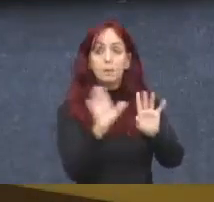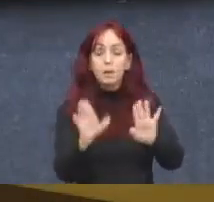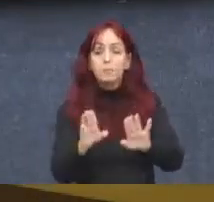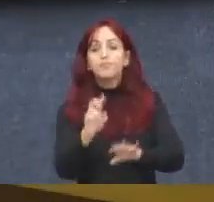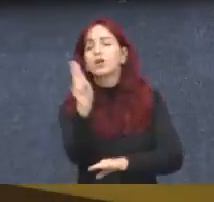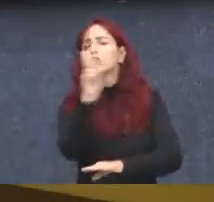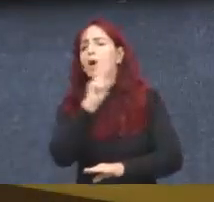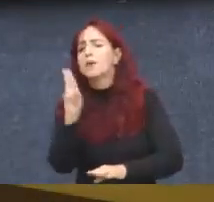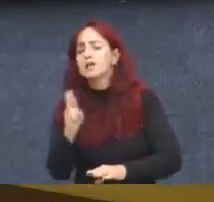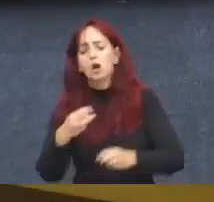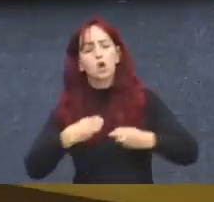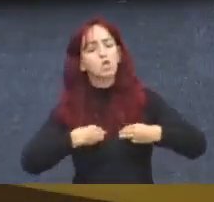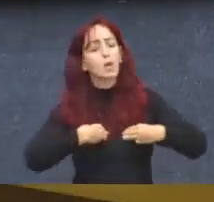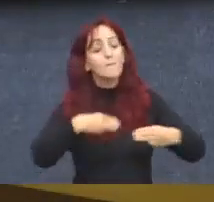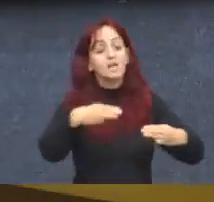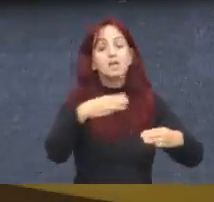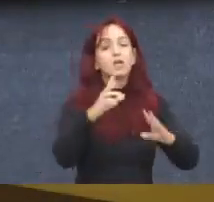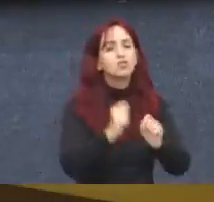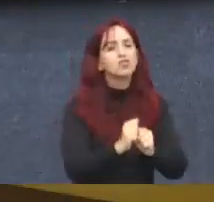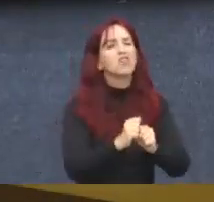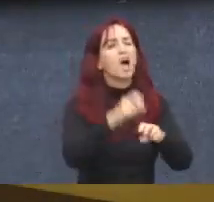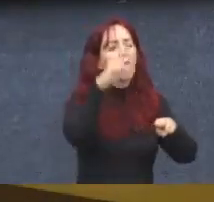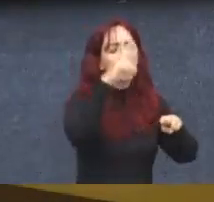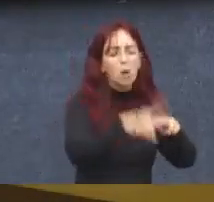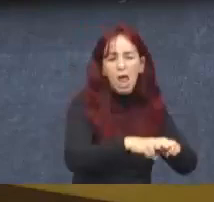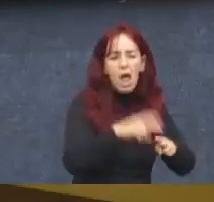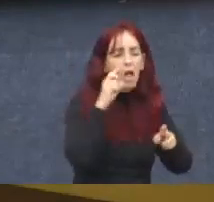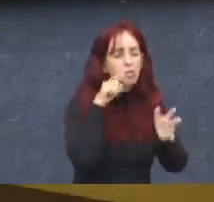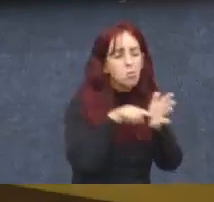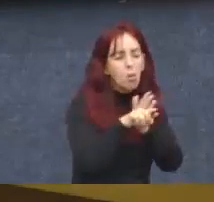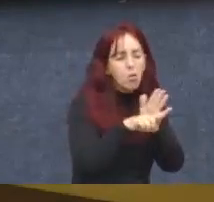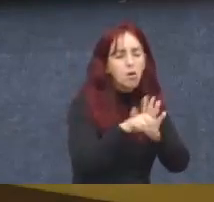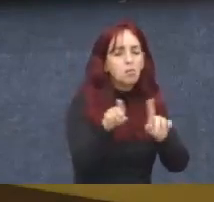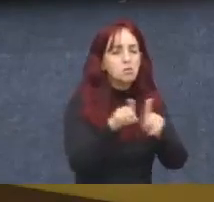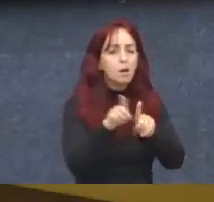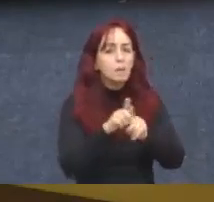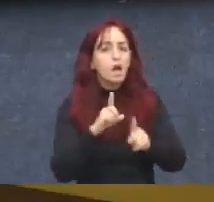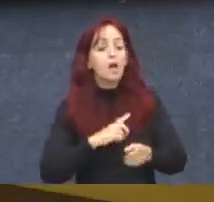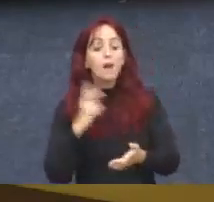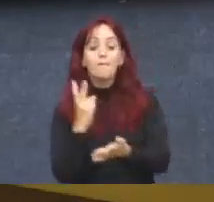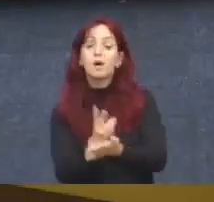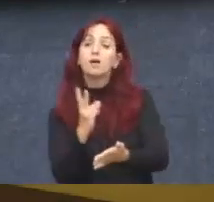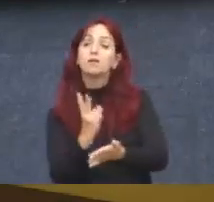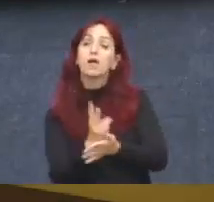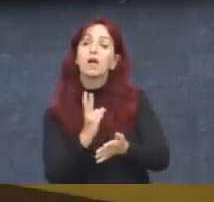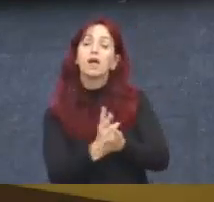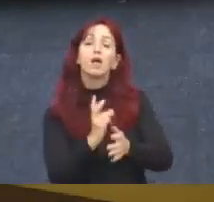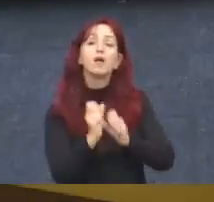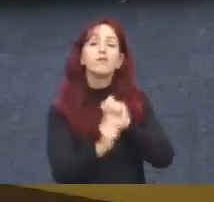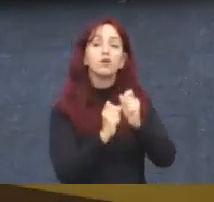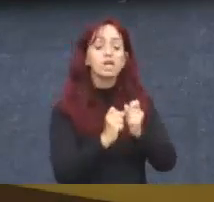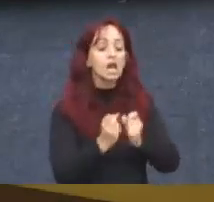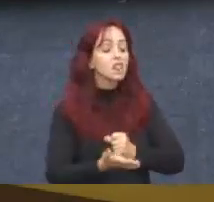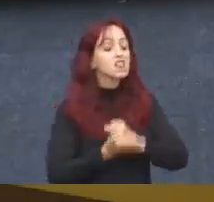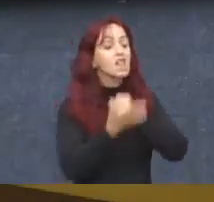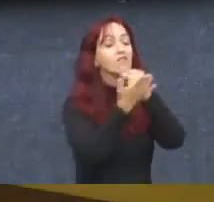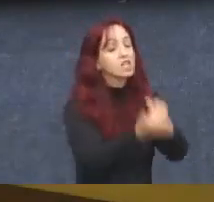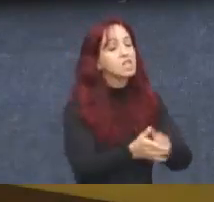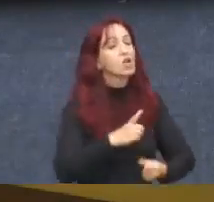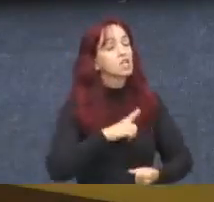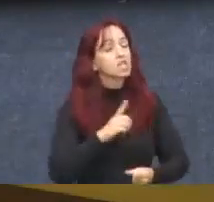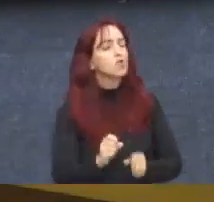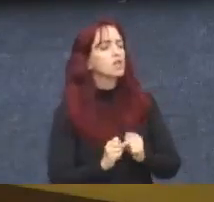ministros condenados e investigados. Manteve e defendeu ministros que têm suspeita de